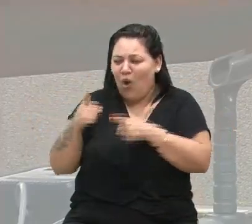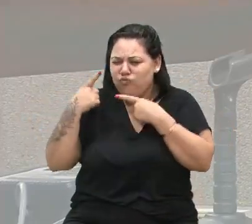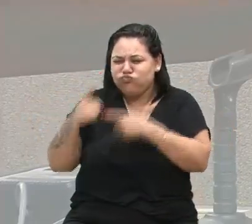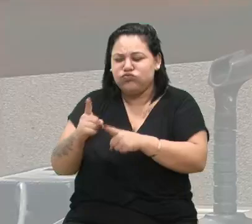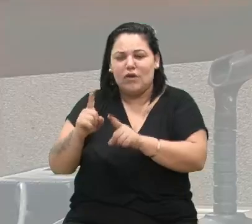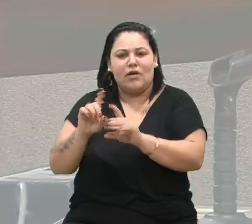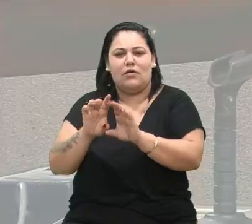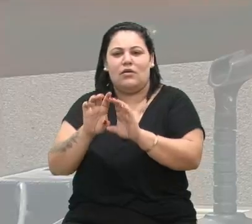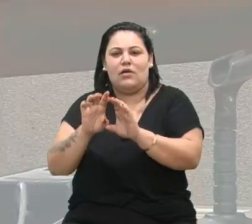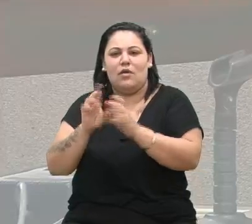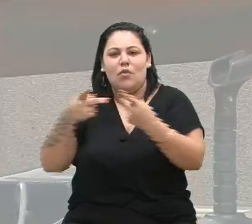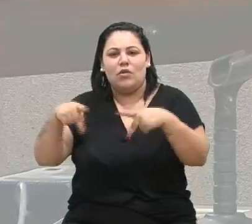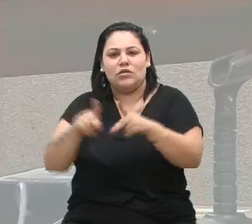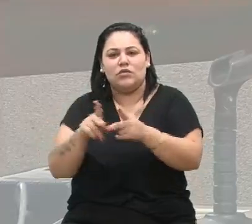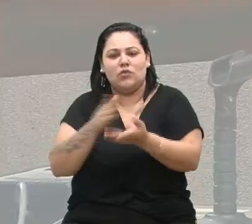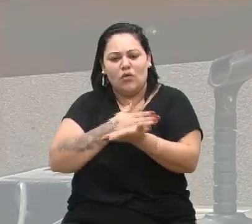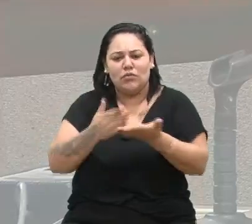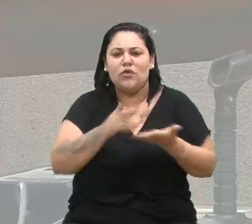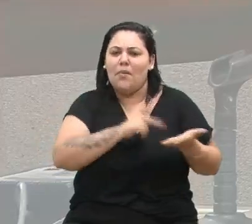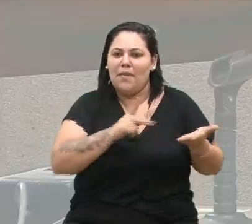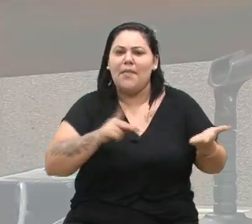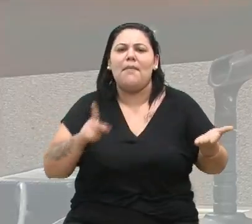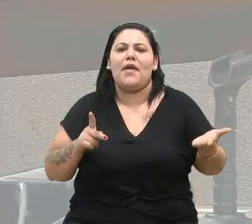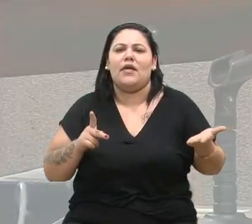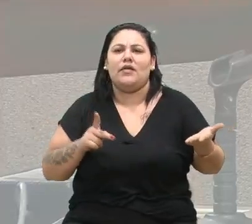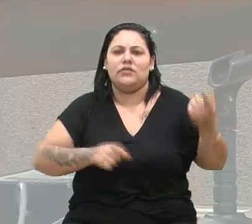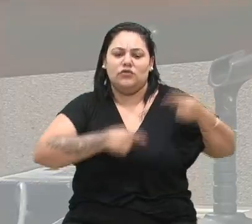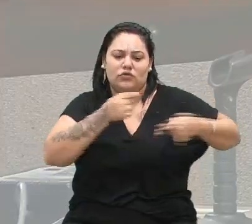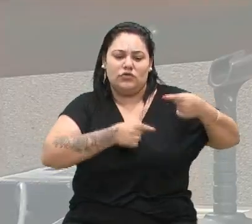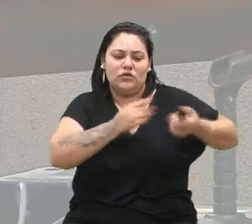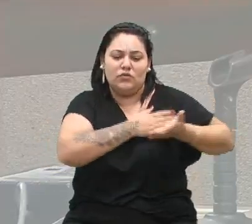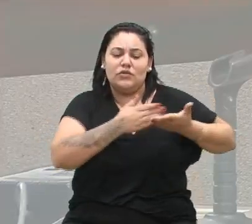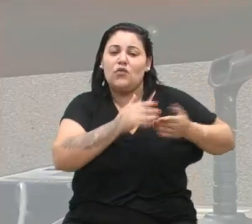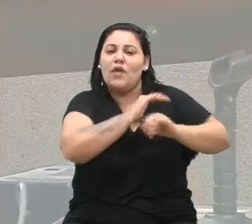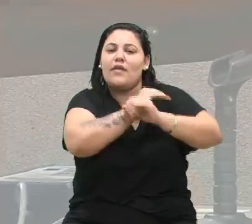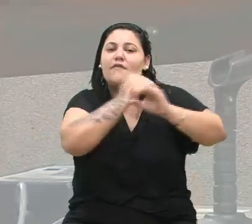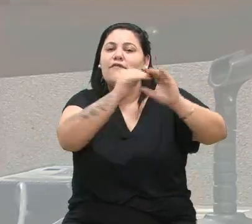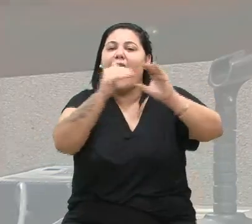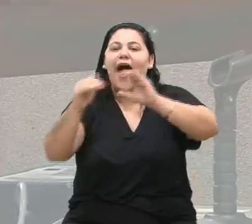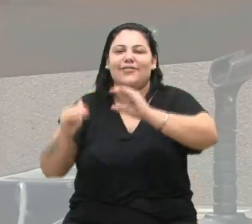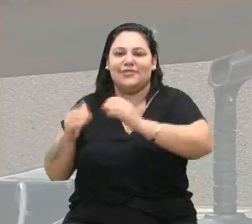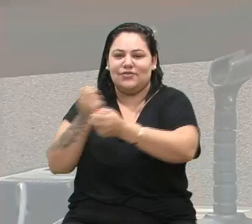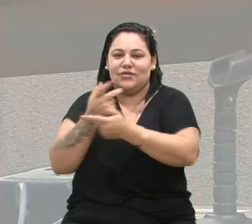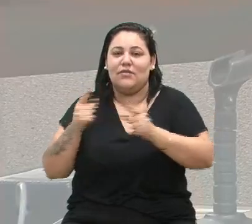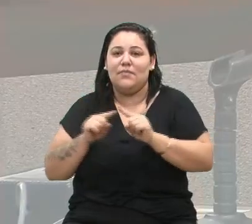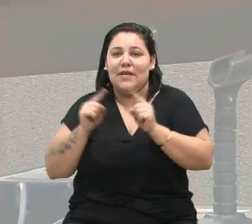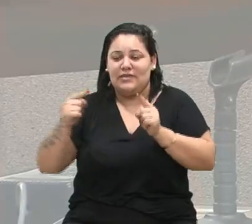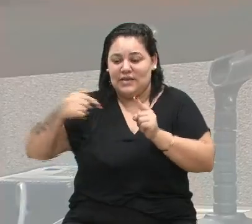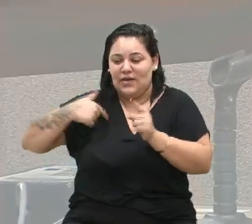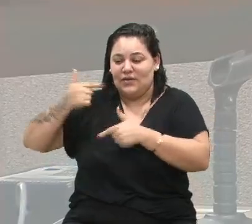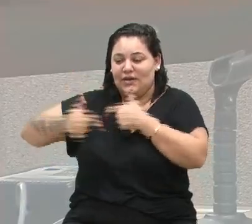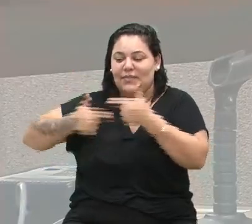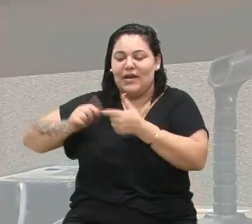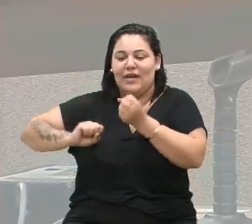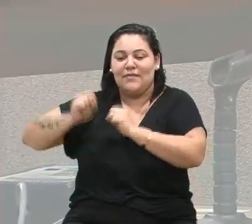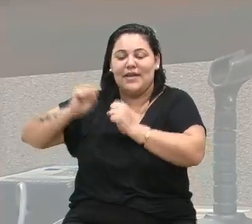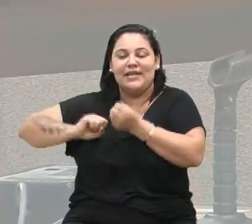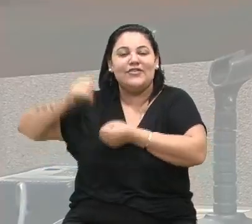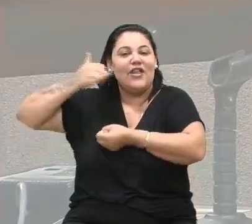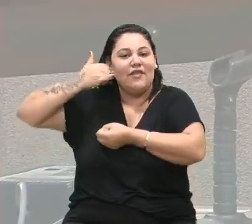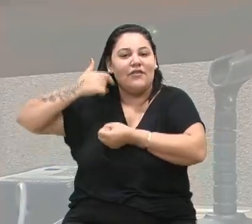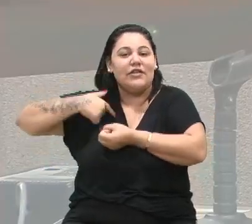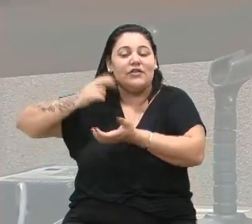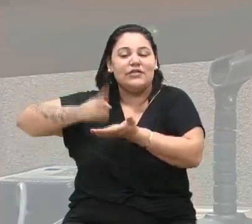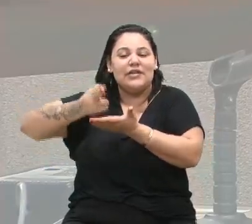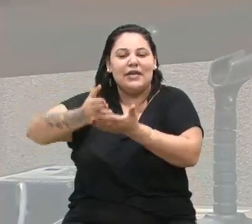é que a política pública começou a ser discutida, debatida e começou a ser encaminhada. Mas eu que trabalhei como telecom sempre falei para o senhor, seu